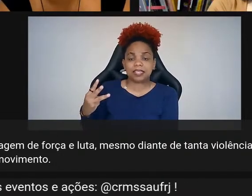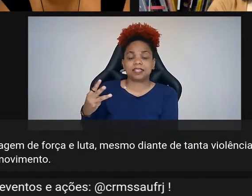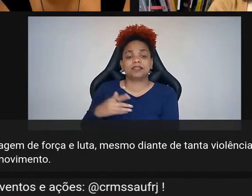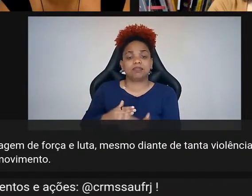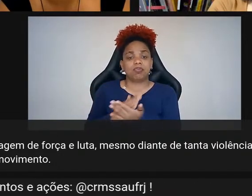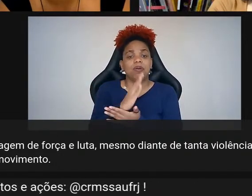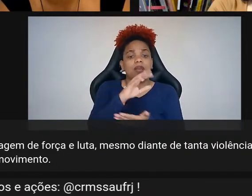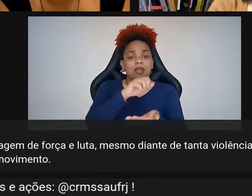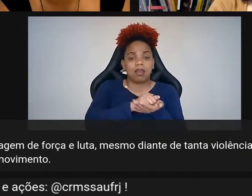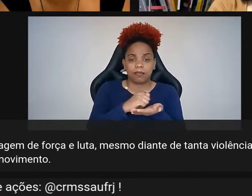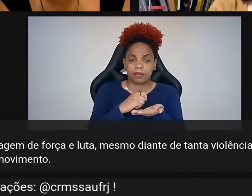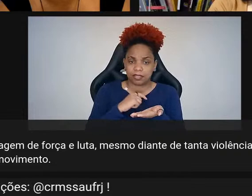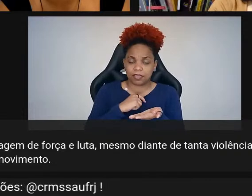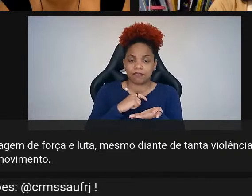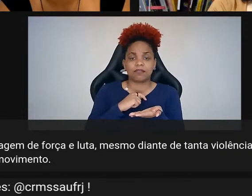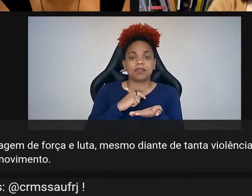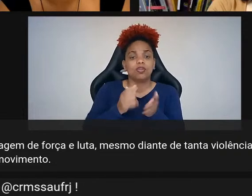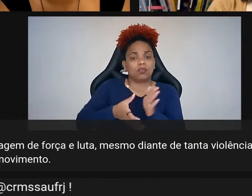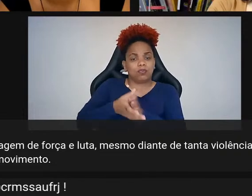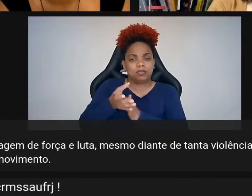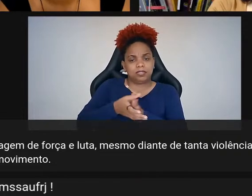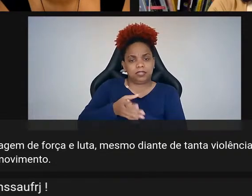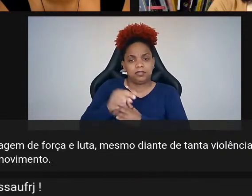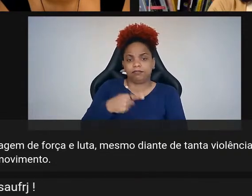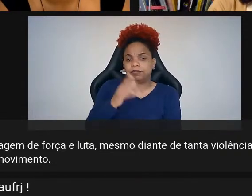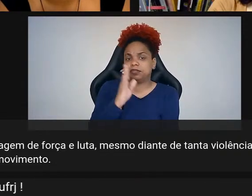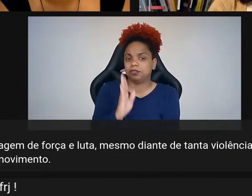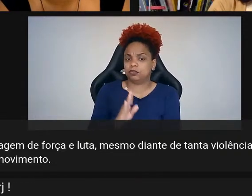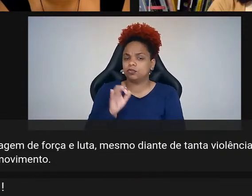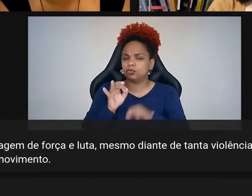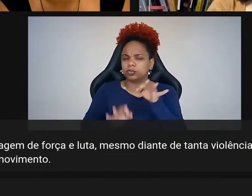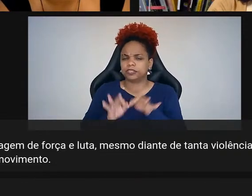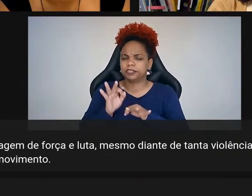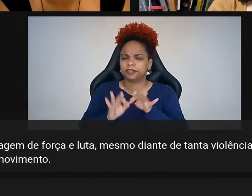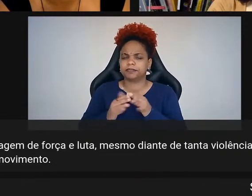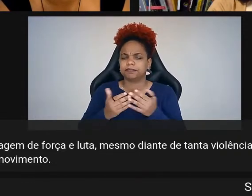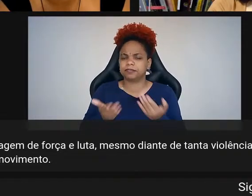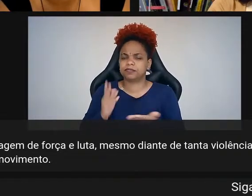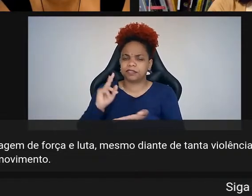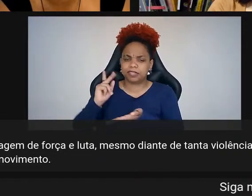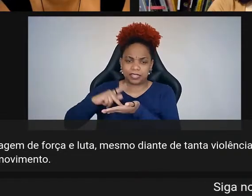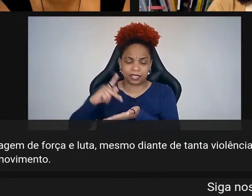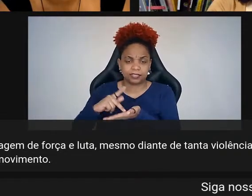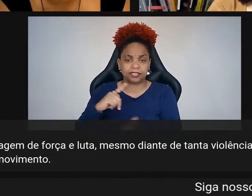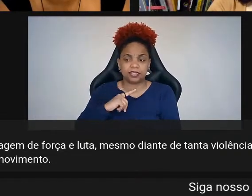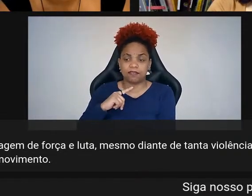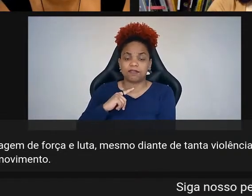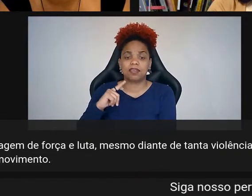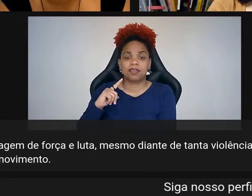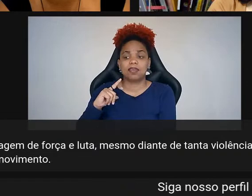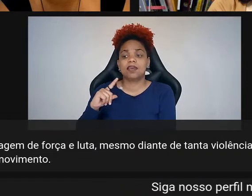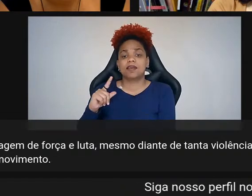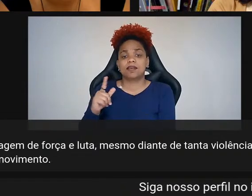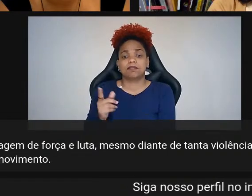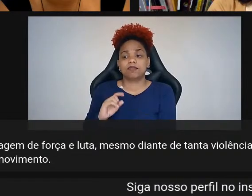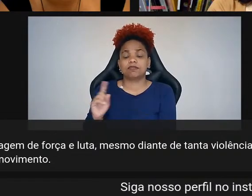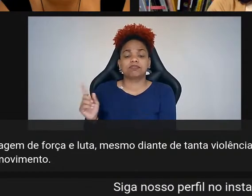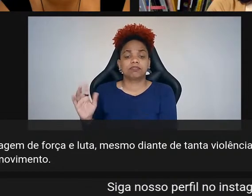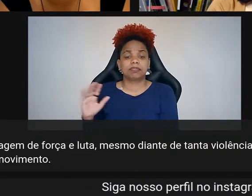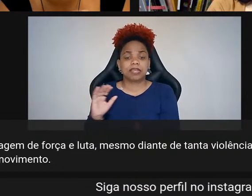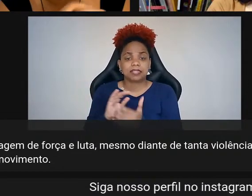Conselho Nacional de Justiça, né? Então, hoje, realmente, os casais homossexuais têm os mesmos